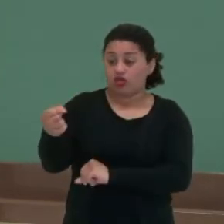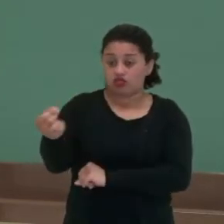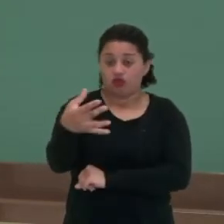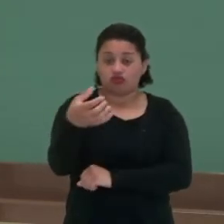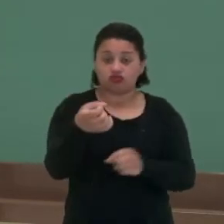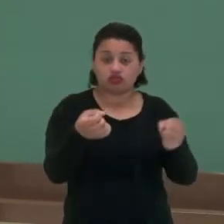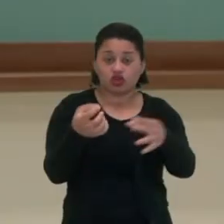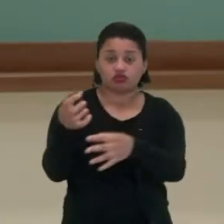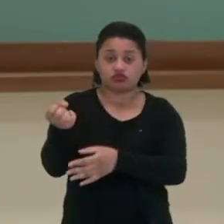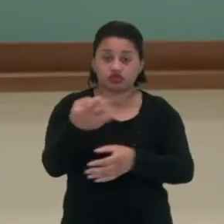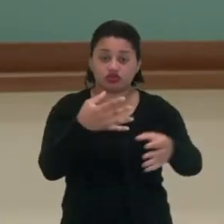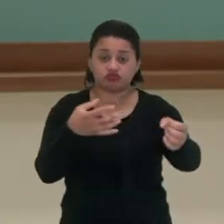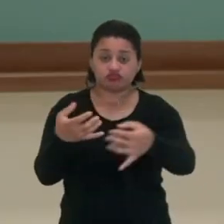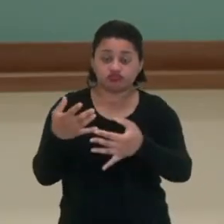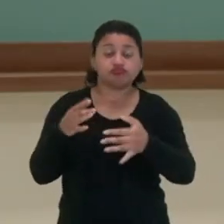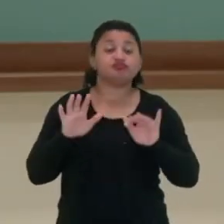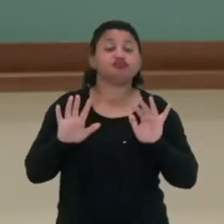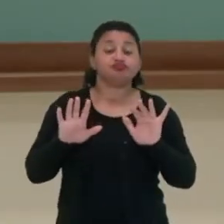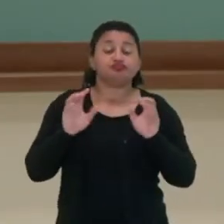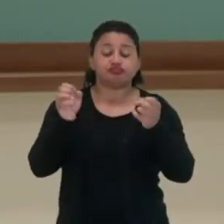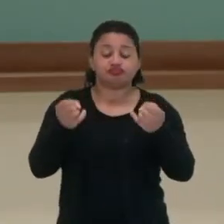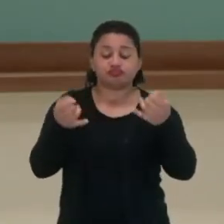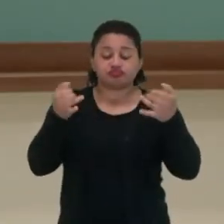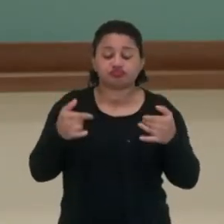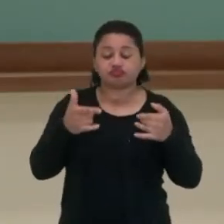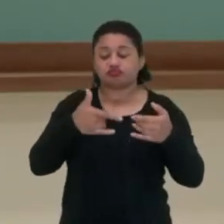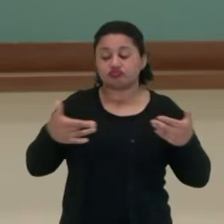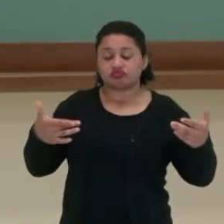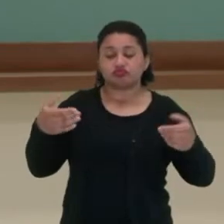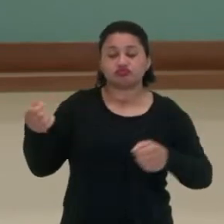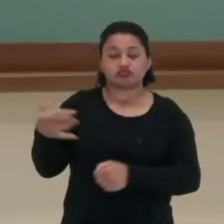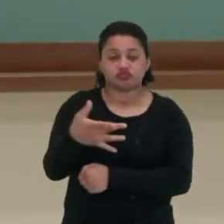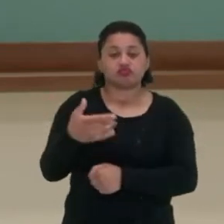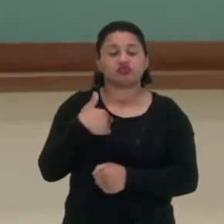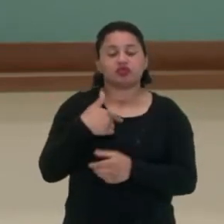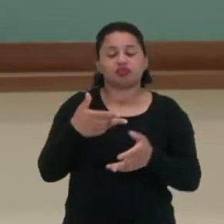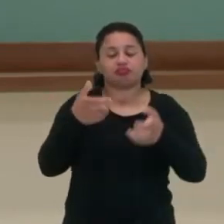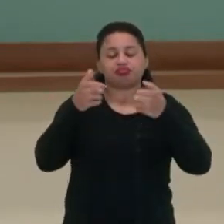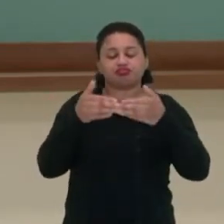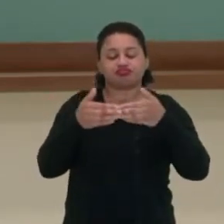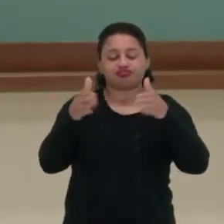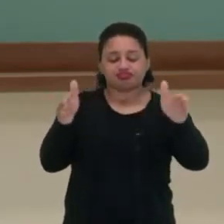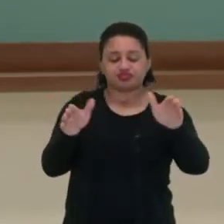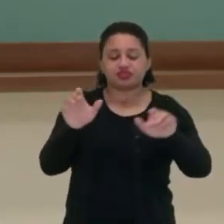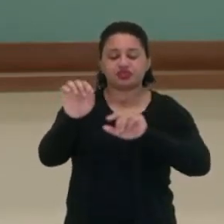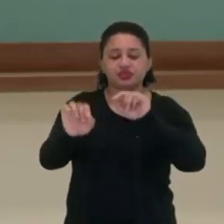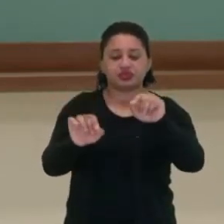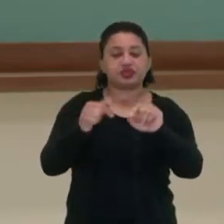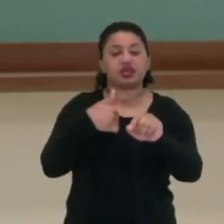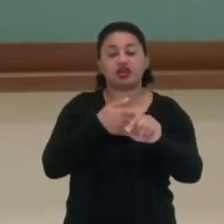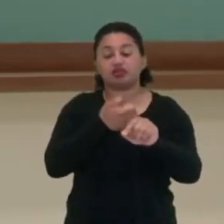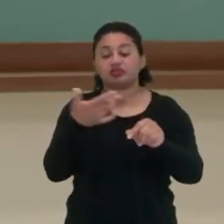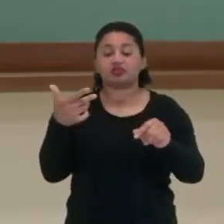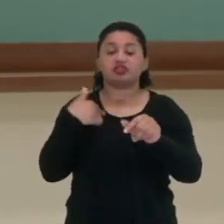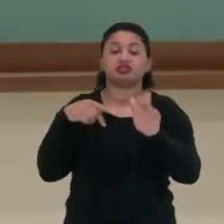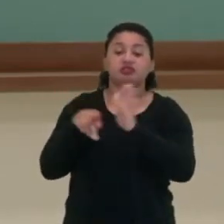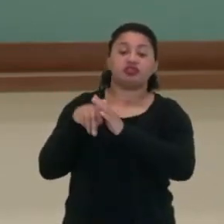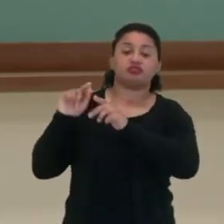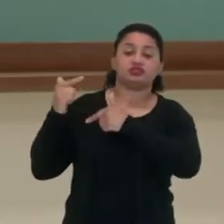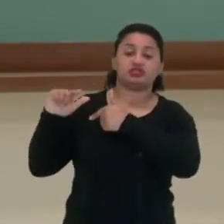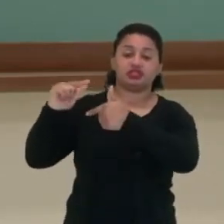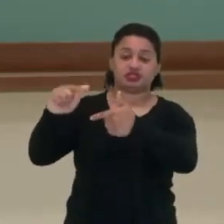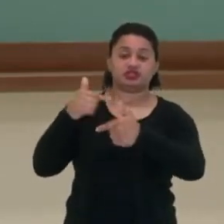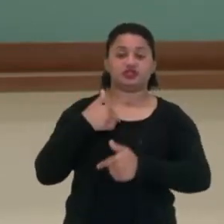falamos nessa modernização, a gente percebe alguma abertura em relação a alguns preceitos tradicionais do